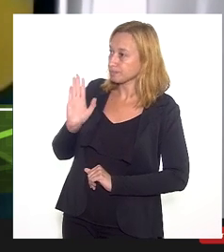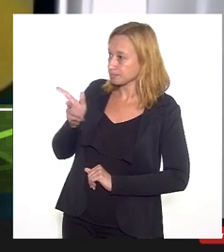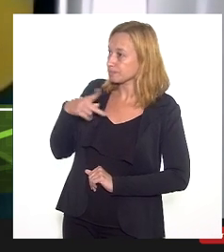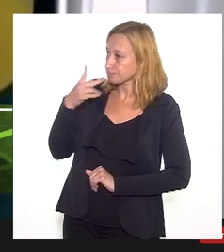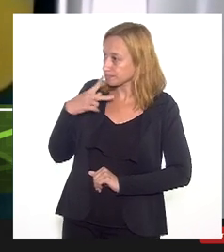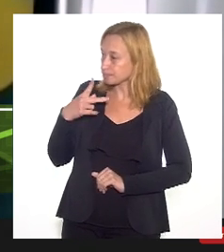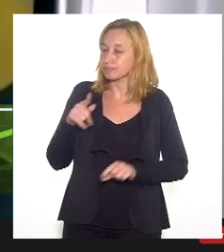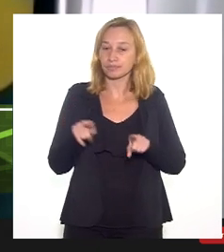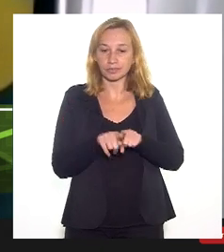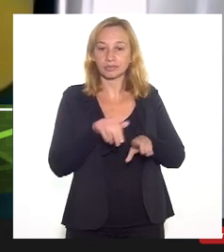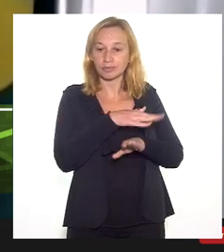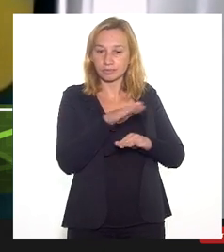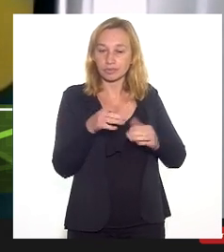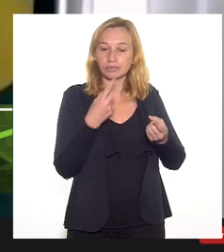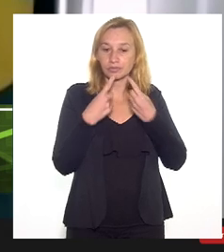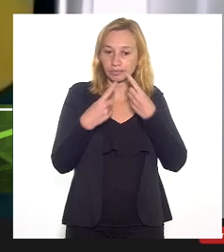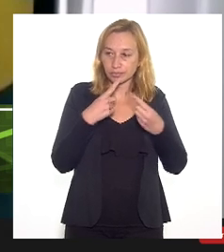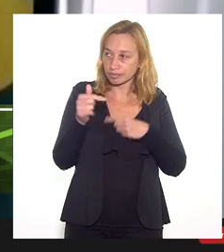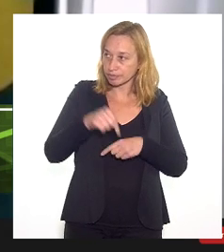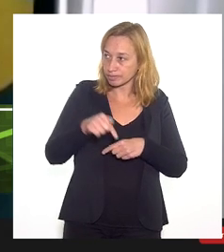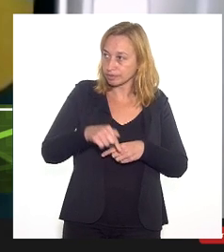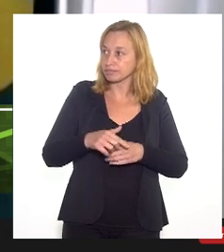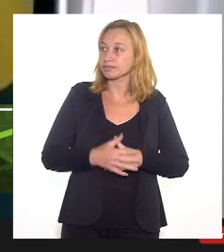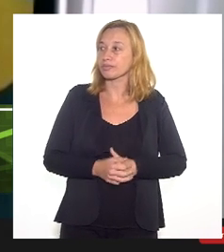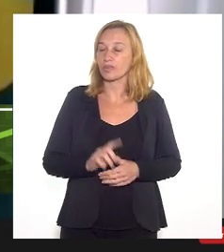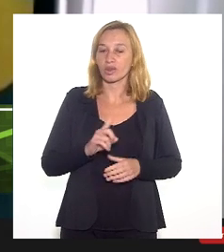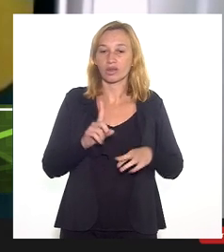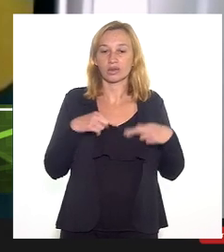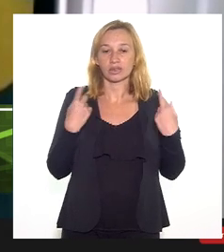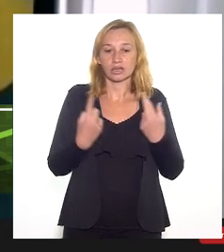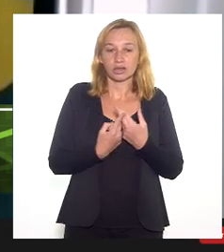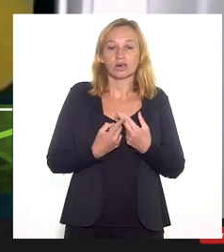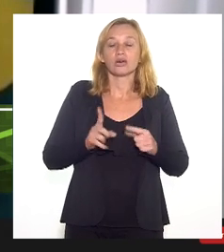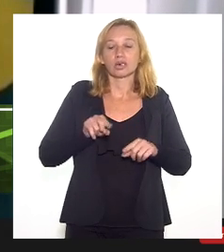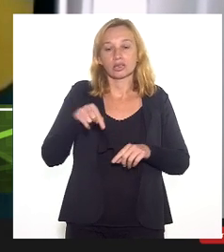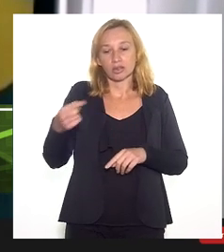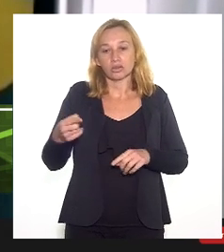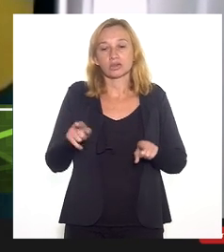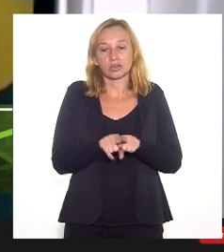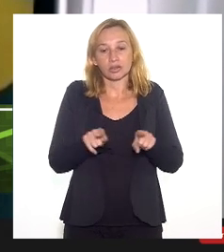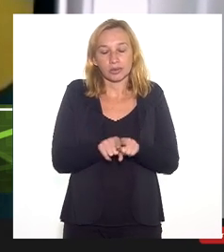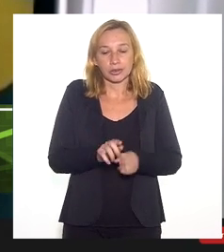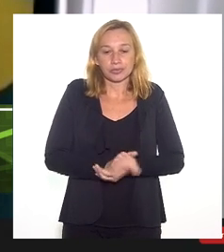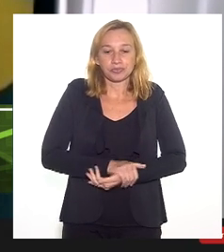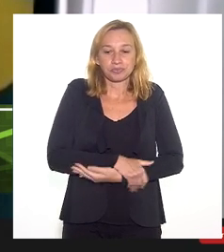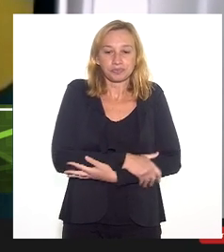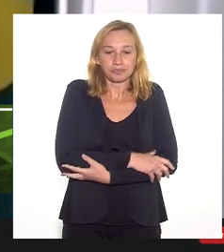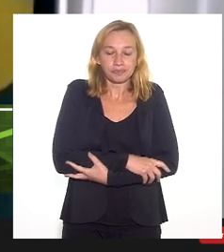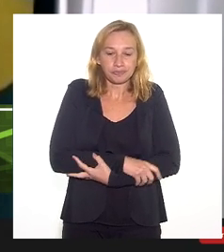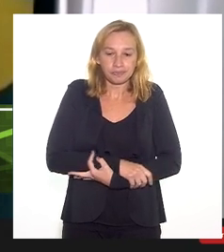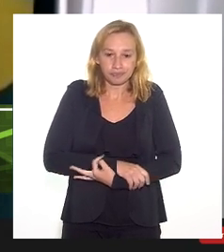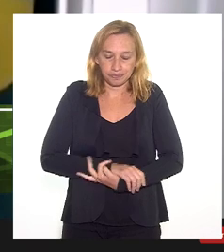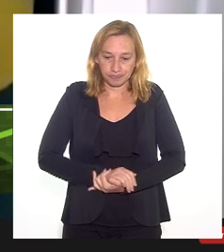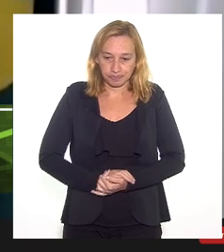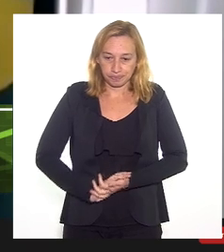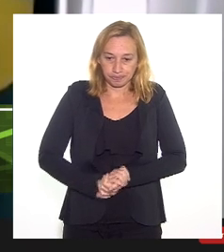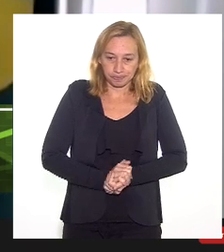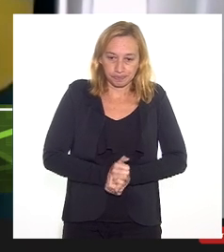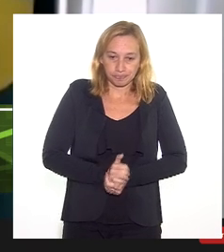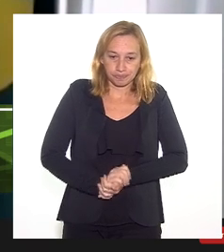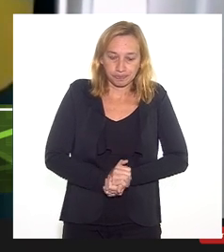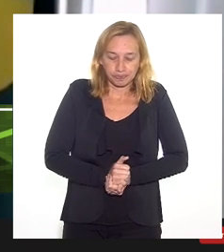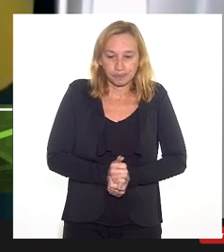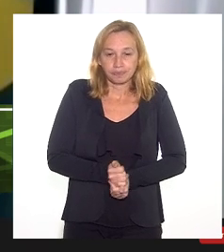os debates que a gente vem fazendo não apenas nessa audiência mas nas audiências também que antecederam a essa de hoje